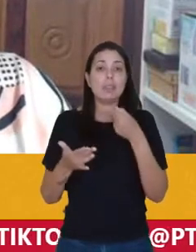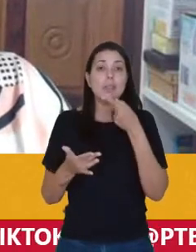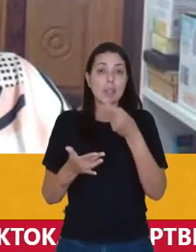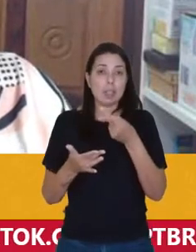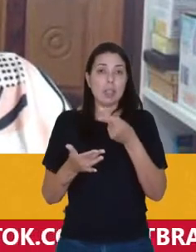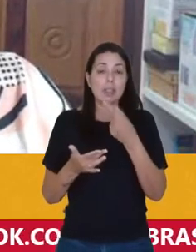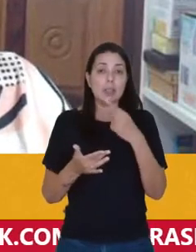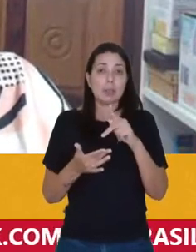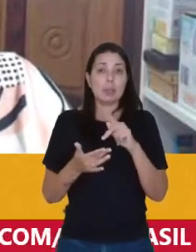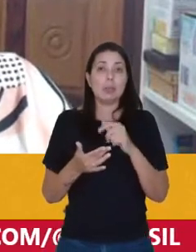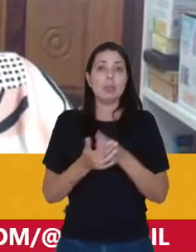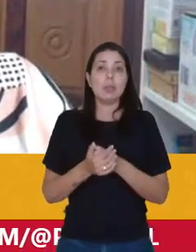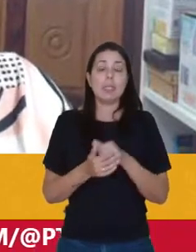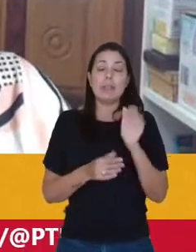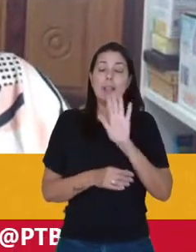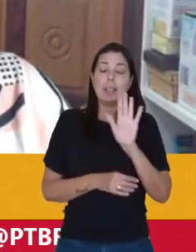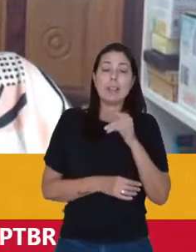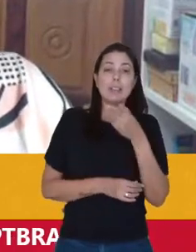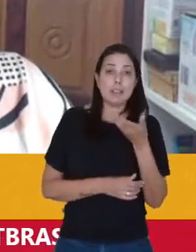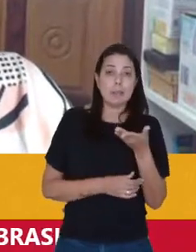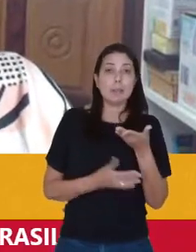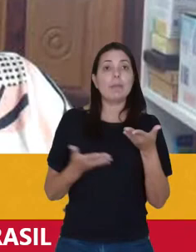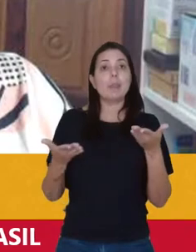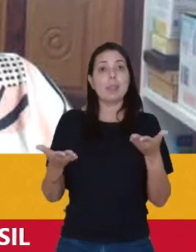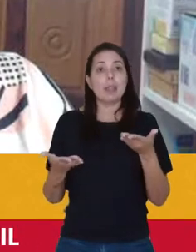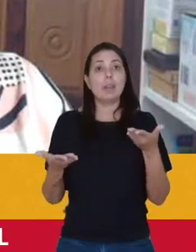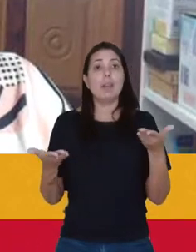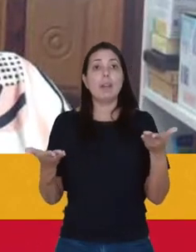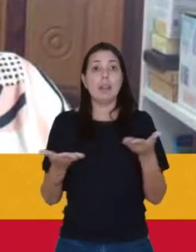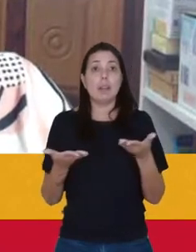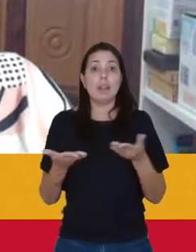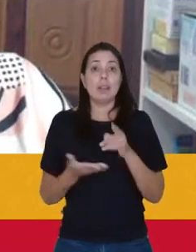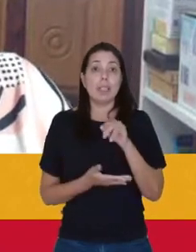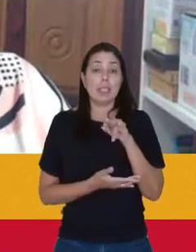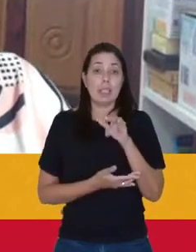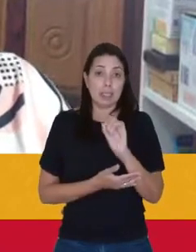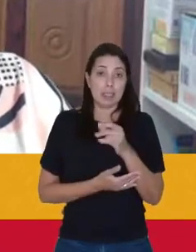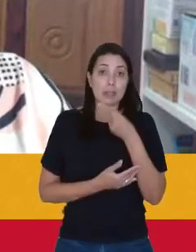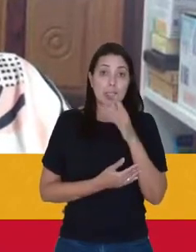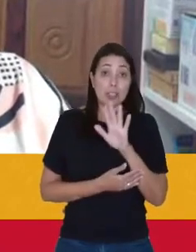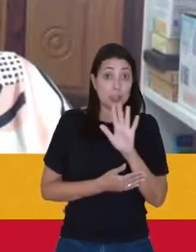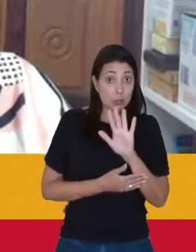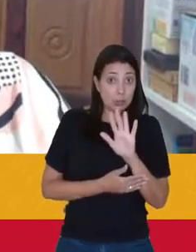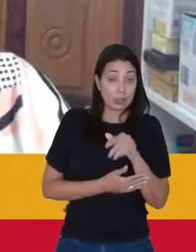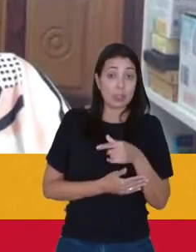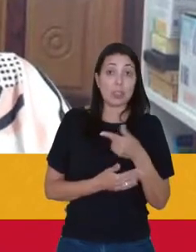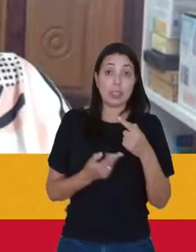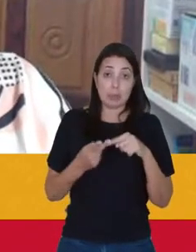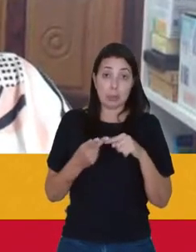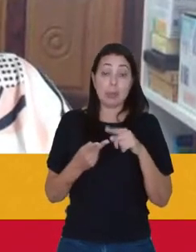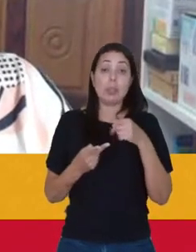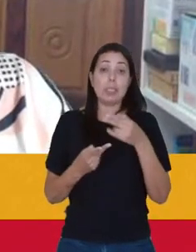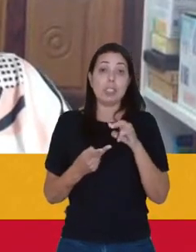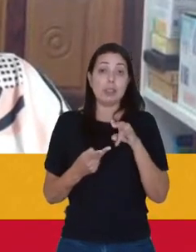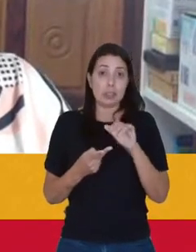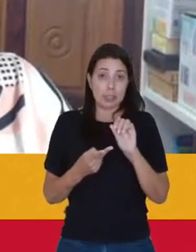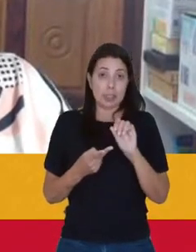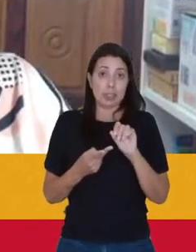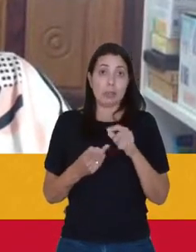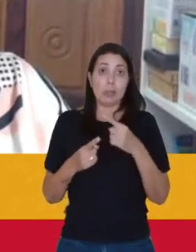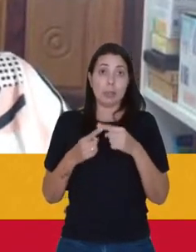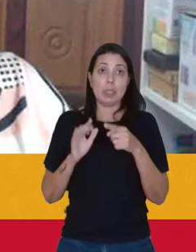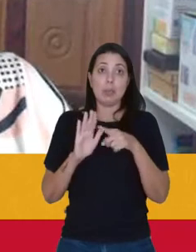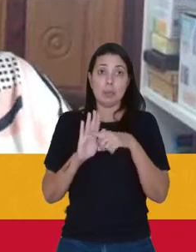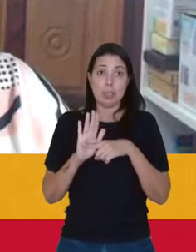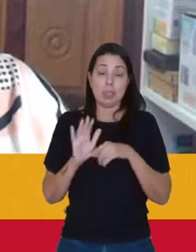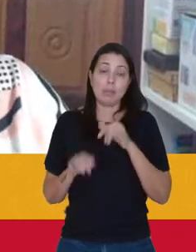possam fazer as suas despedidas. Então, vou passar para Renato fazer as suas despedidas, depois Givânia, porque o